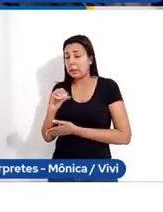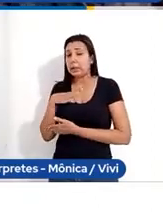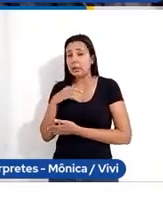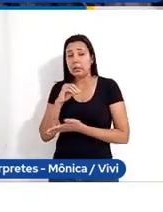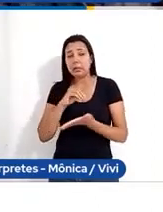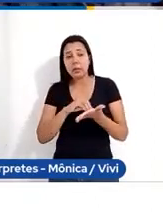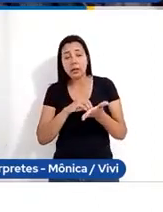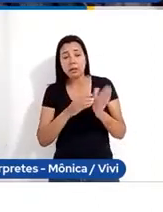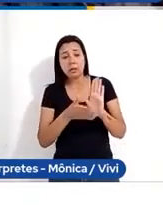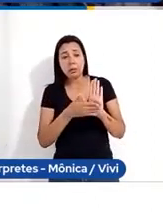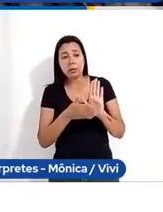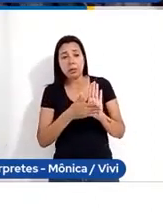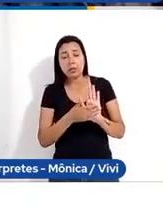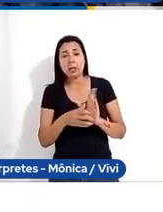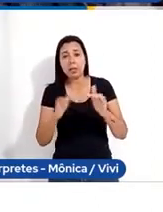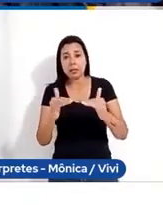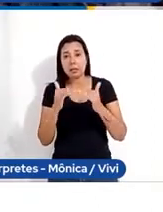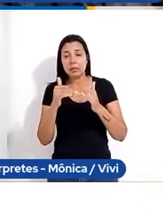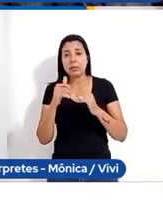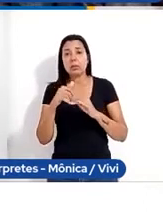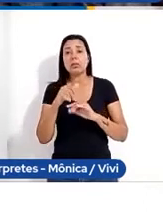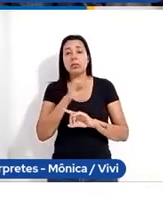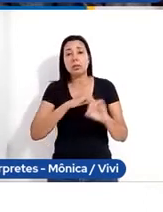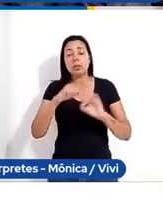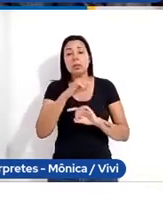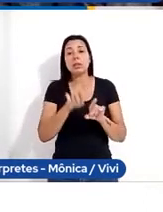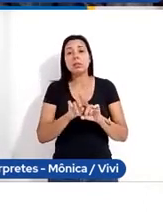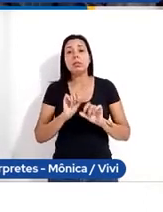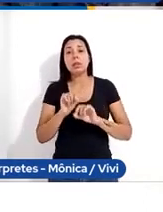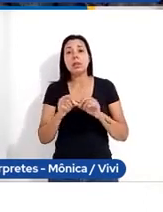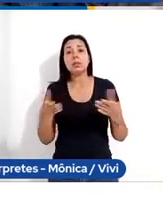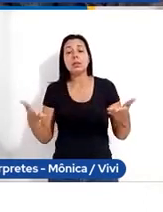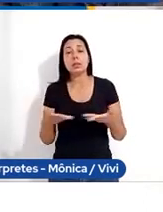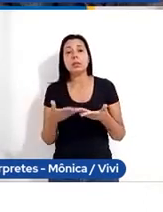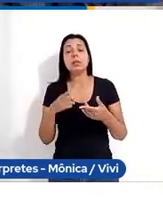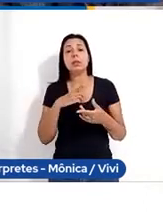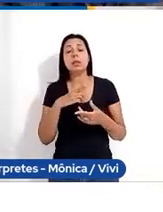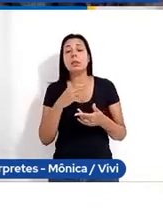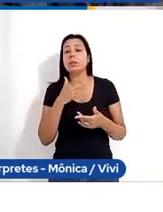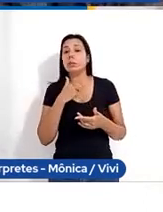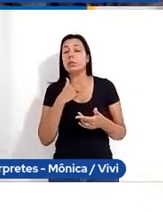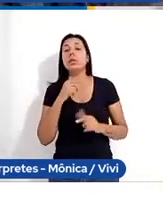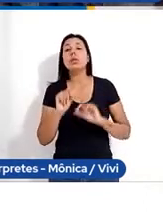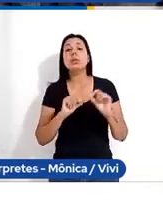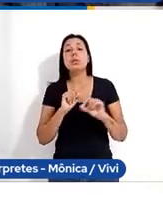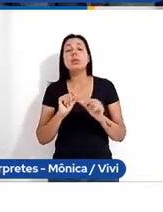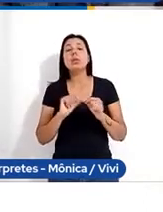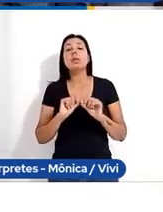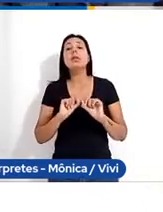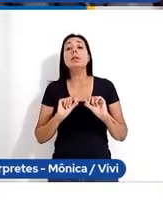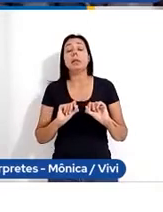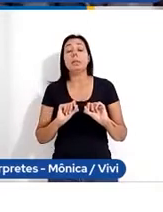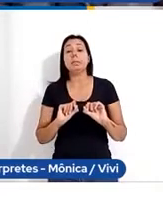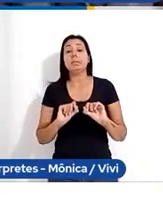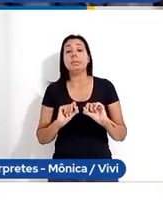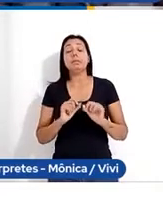estejam sendo trazidas à atenção da sociedade por conta exatamente dessa situação, mas ao mesmo tempo a gente não pode se furtar a dar